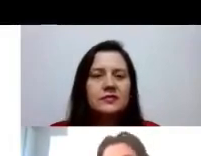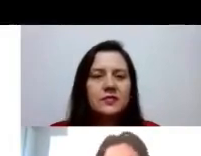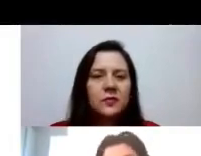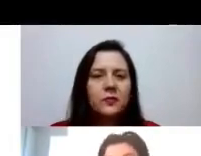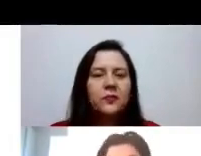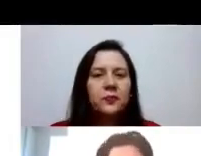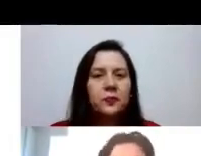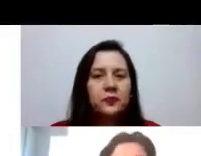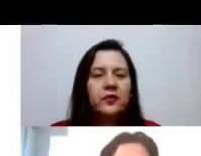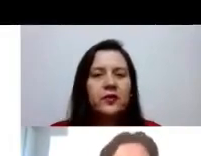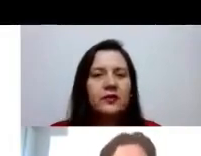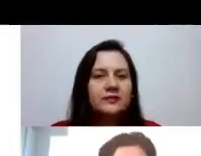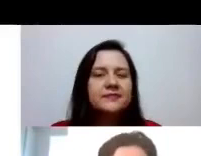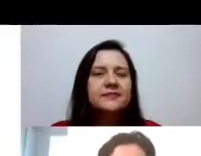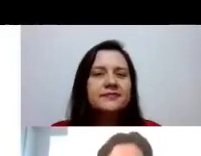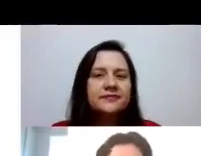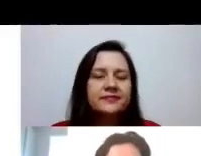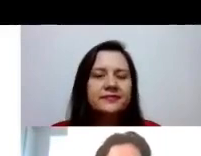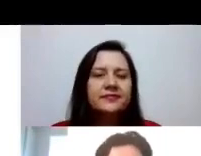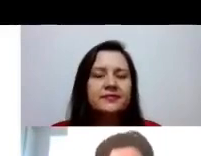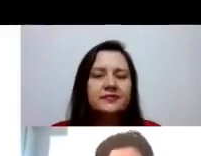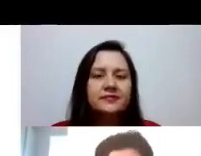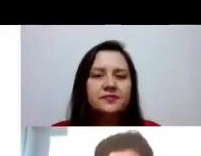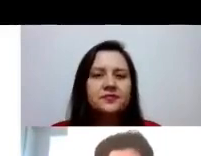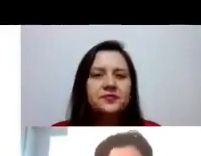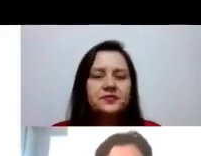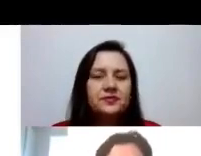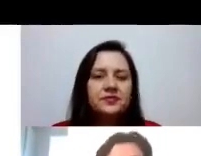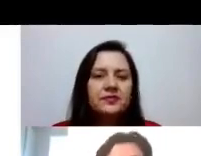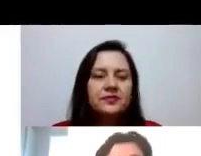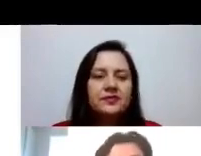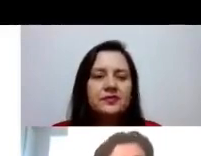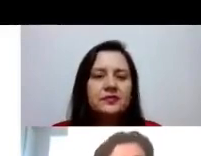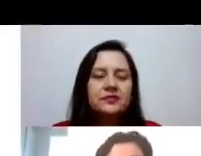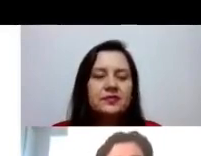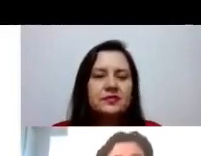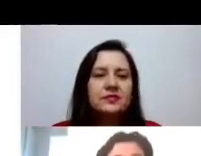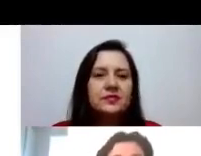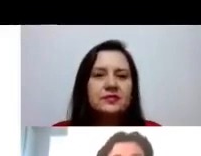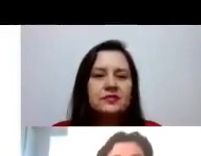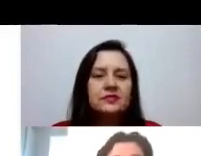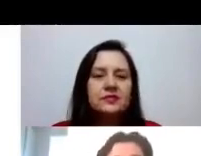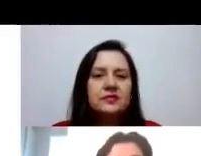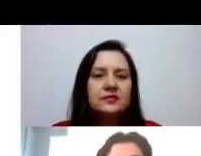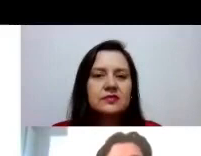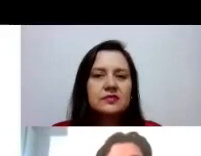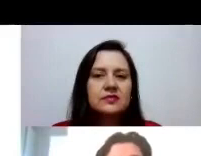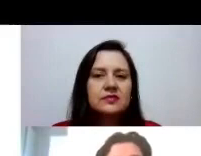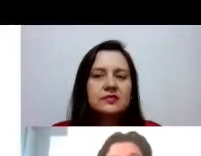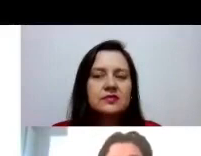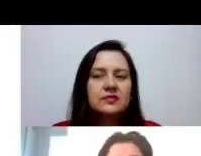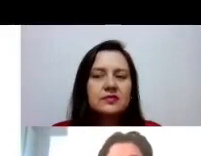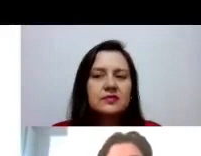eu estou livre. Não. Tudo que você assinar, você vai responder por um prazo de até 5 anos. O tribunal, ele